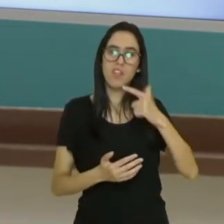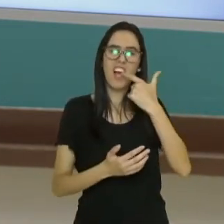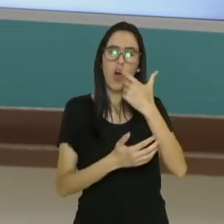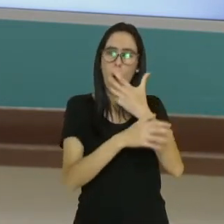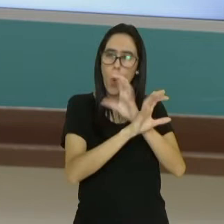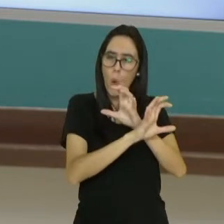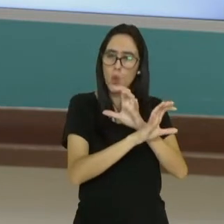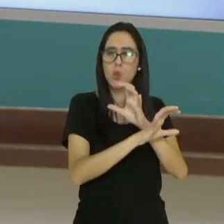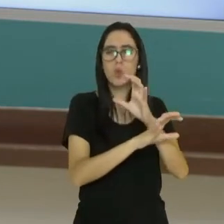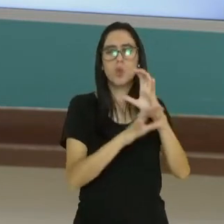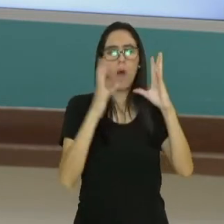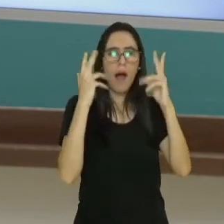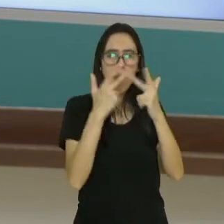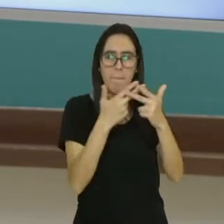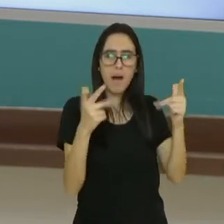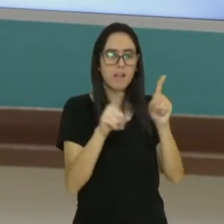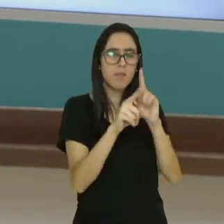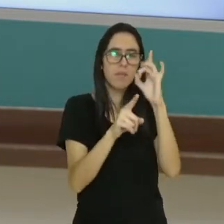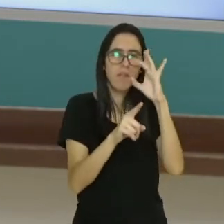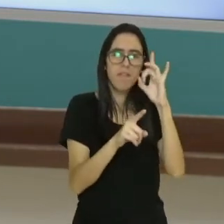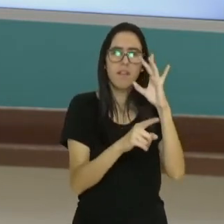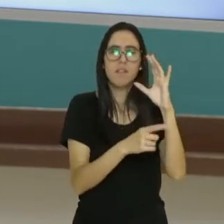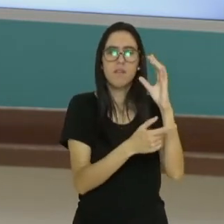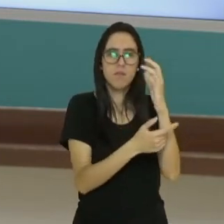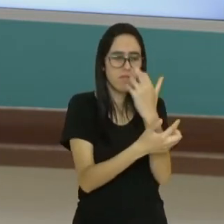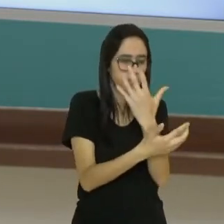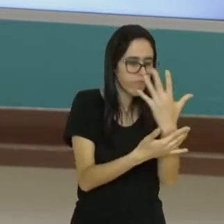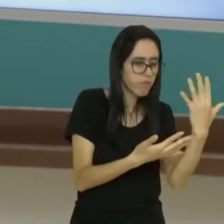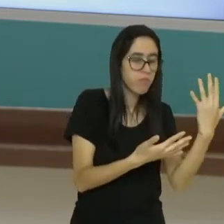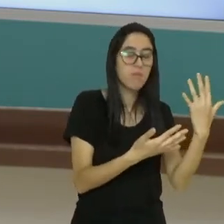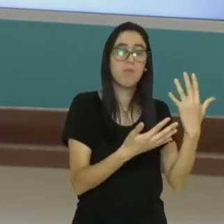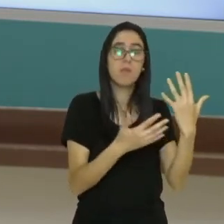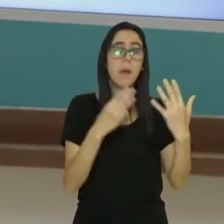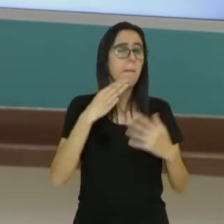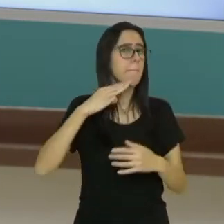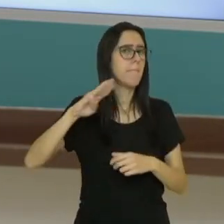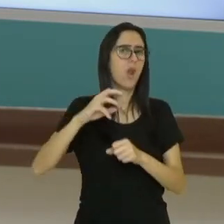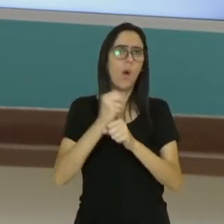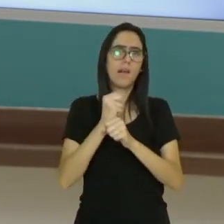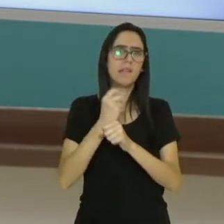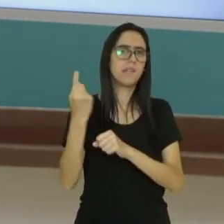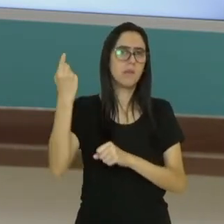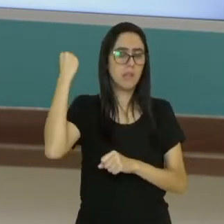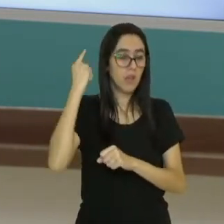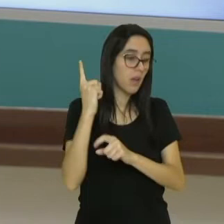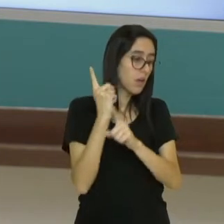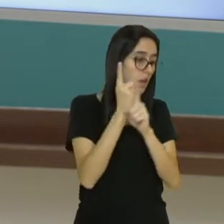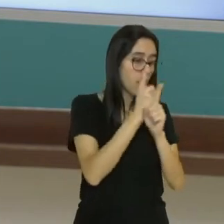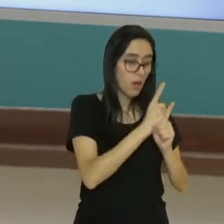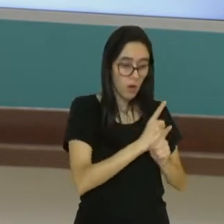animais e vegetais que viviam na mesma época, há milhões de anos, foram encontrados tanto na